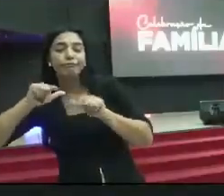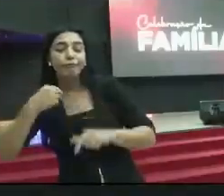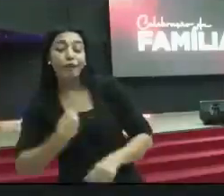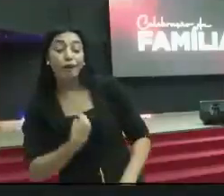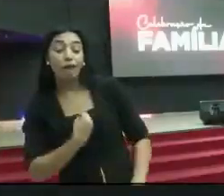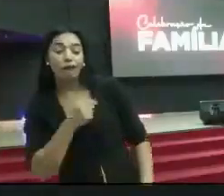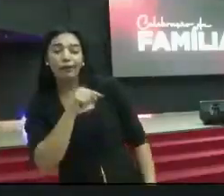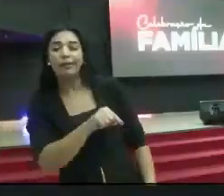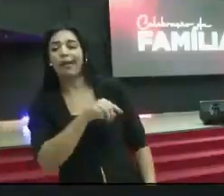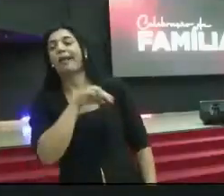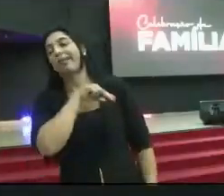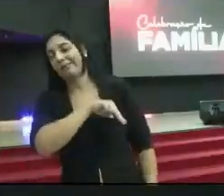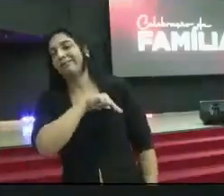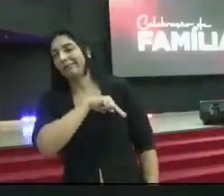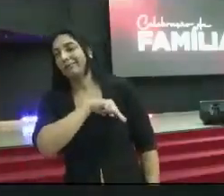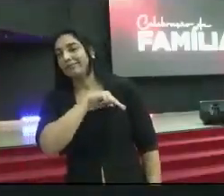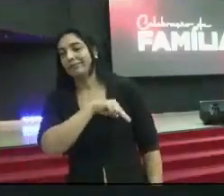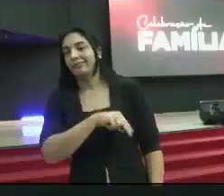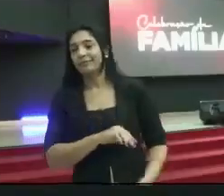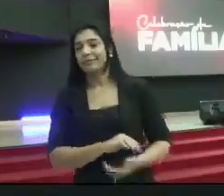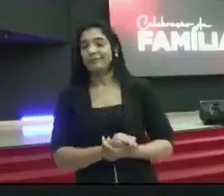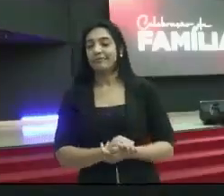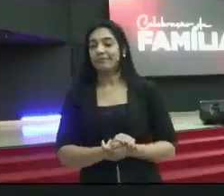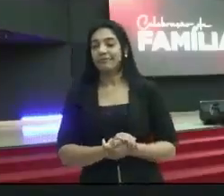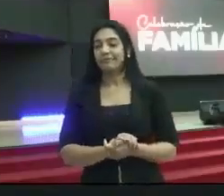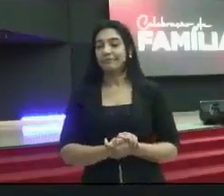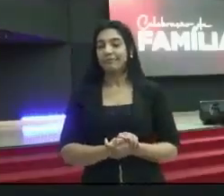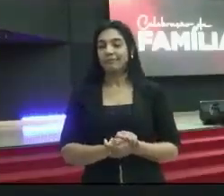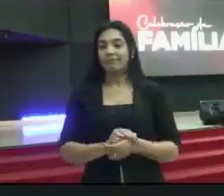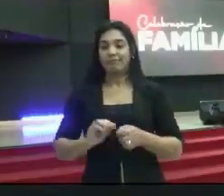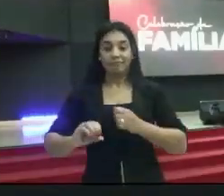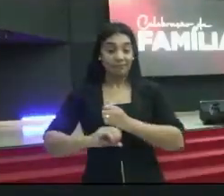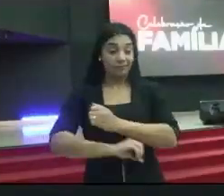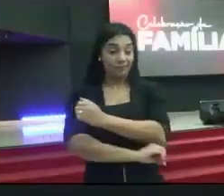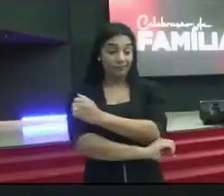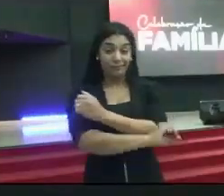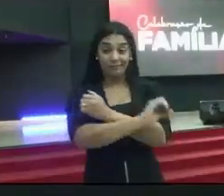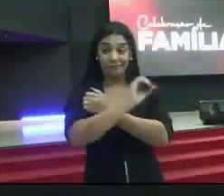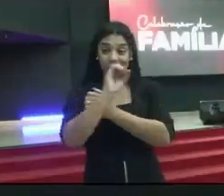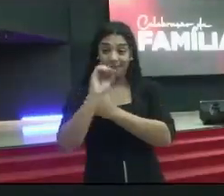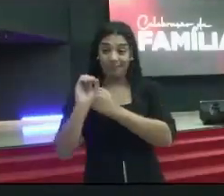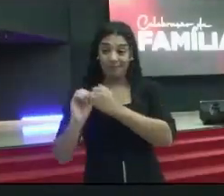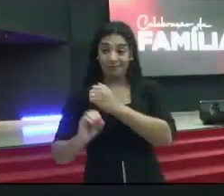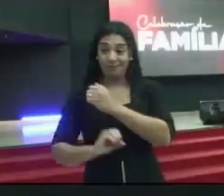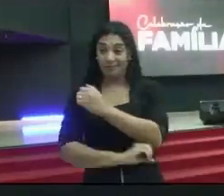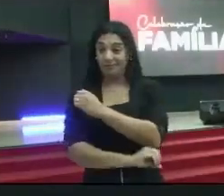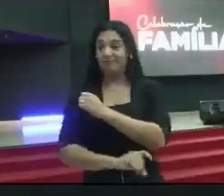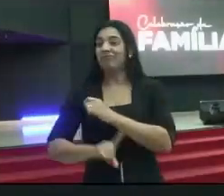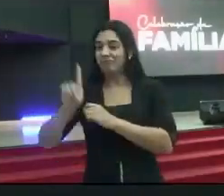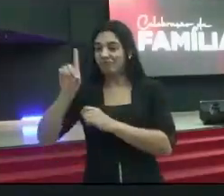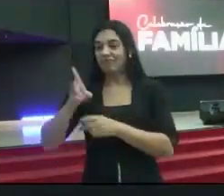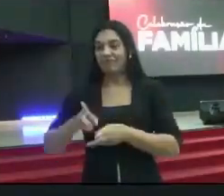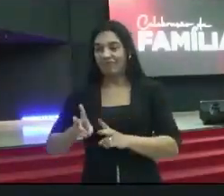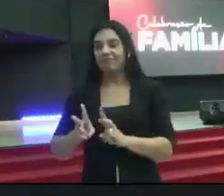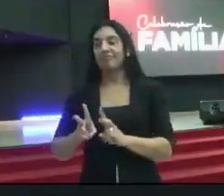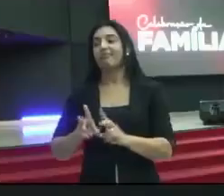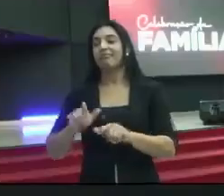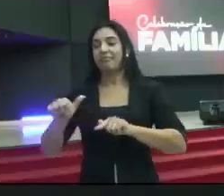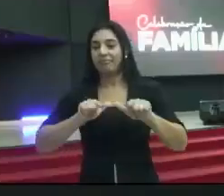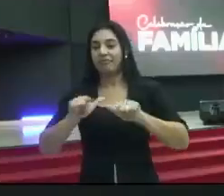no turno da noite. Glória ao teu nome, Jesus. Não